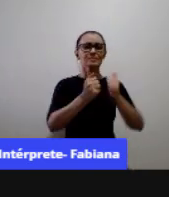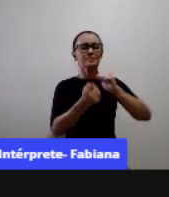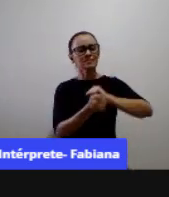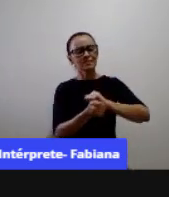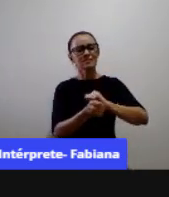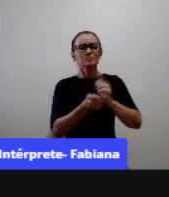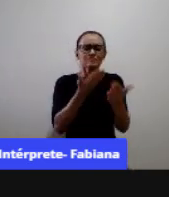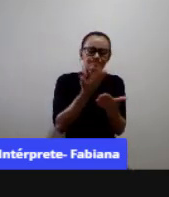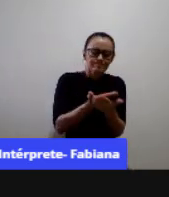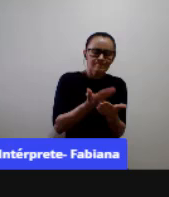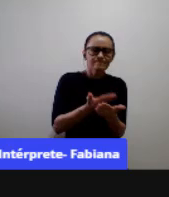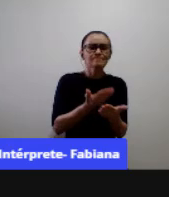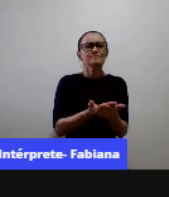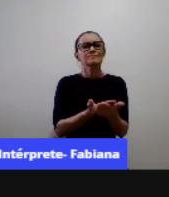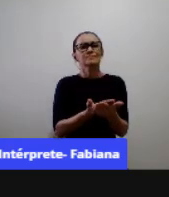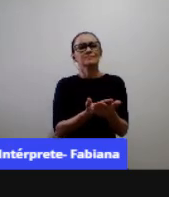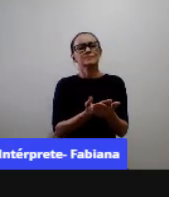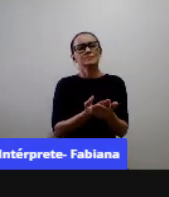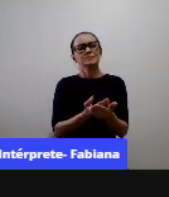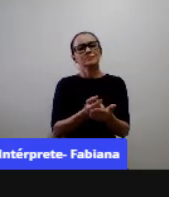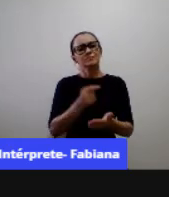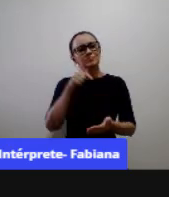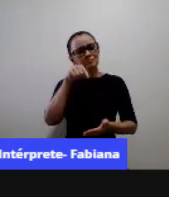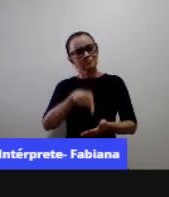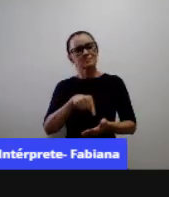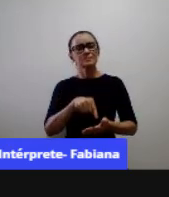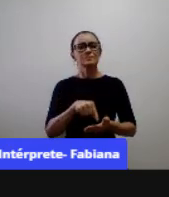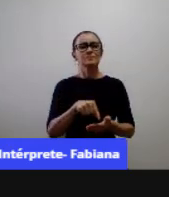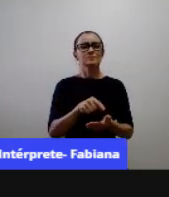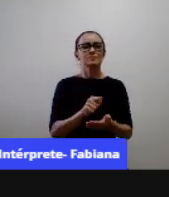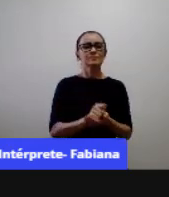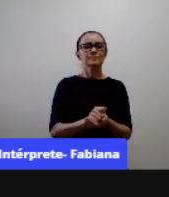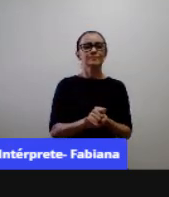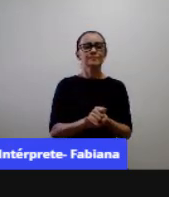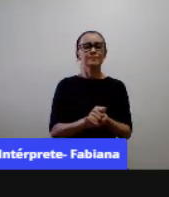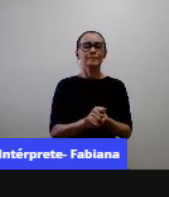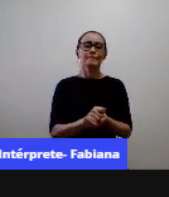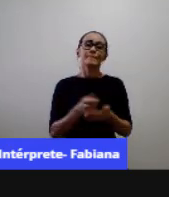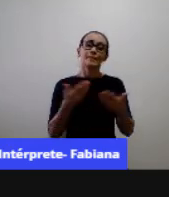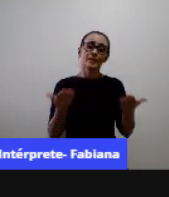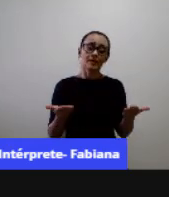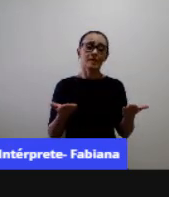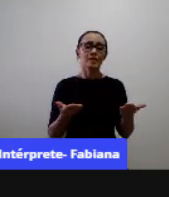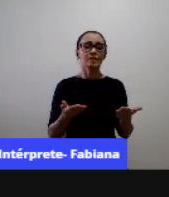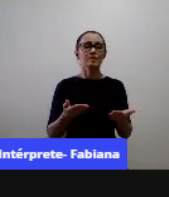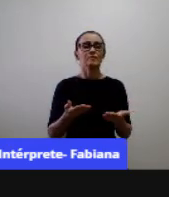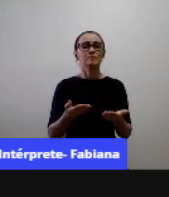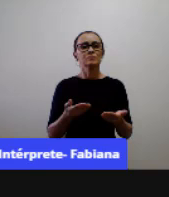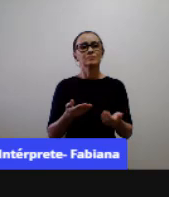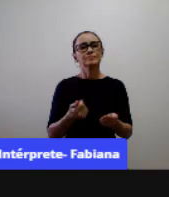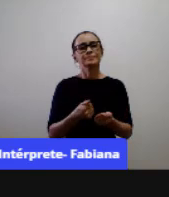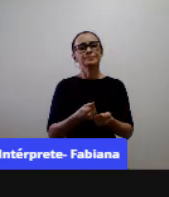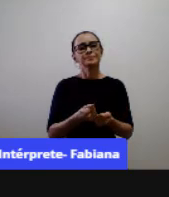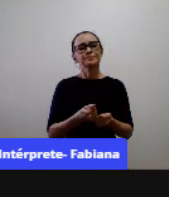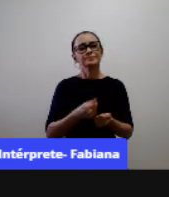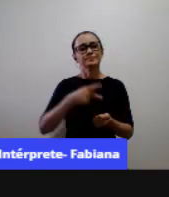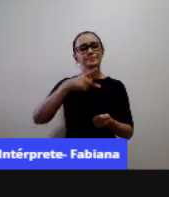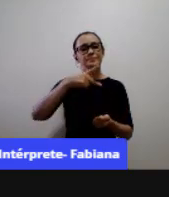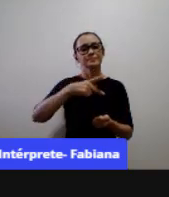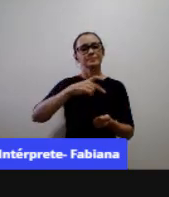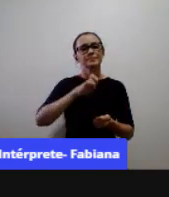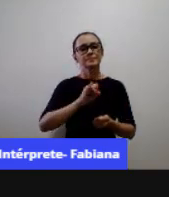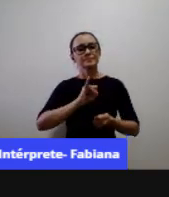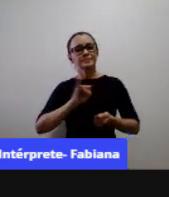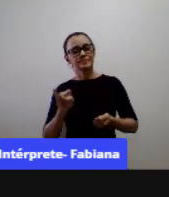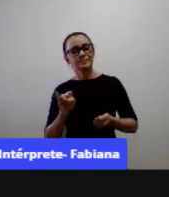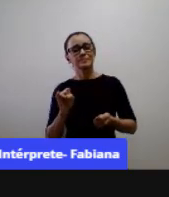nossas situações, para a nossa realidade. E esse PEI veio falando de uma situação